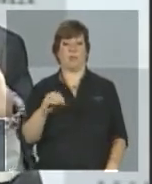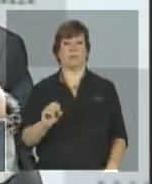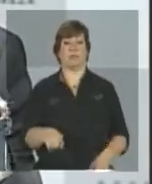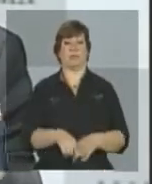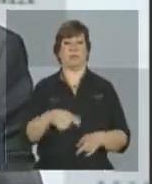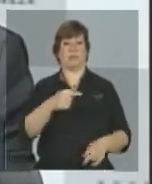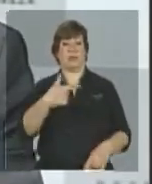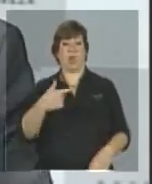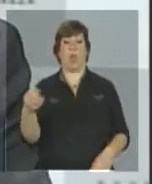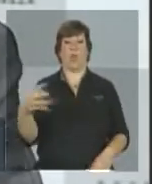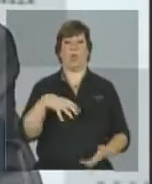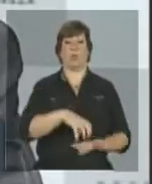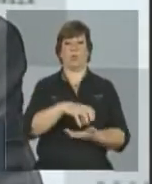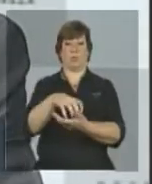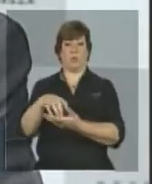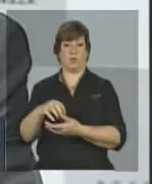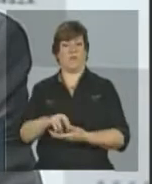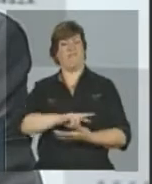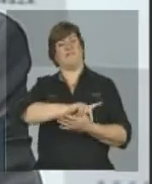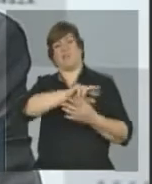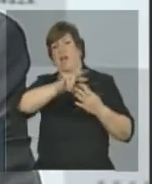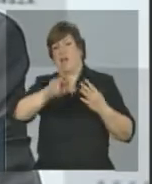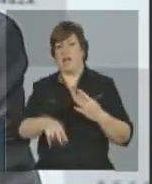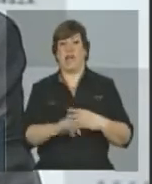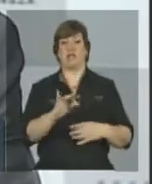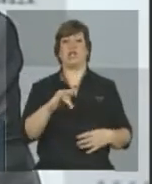equipes nas mais variadas modalidades de transplante,